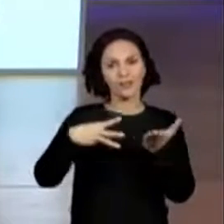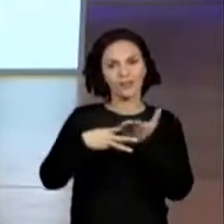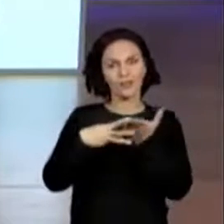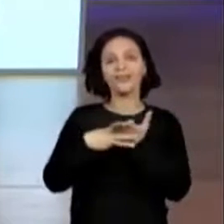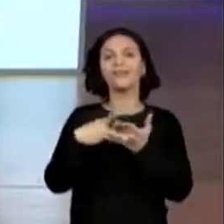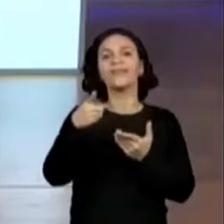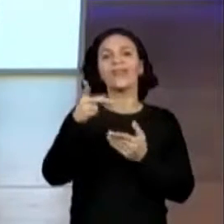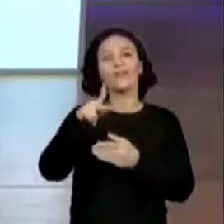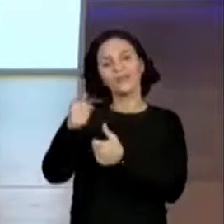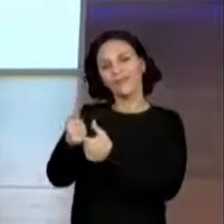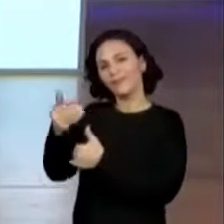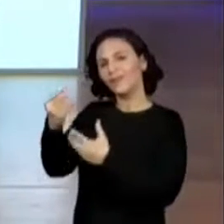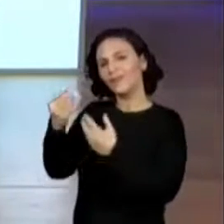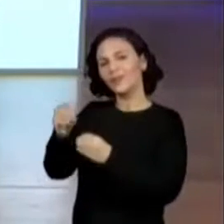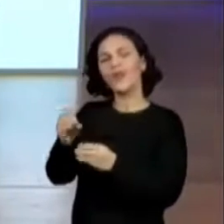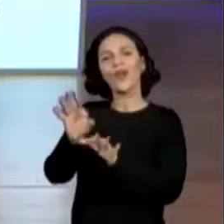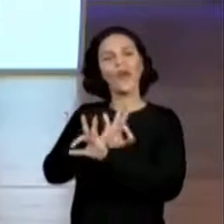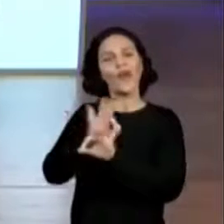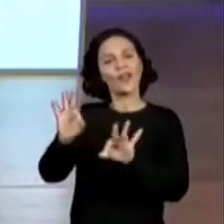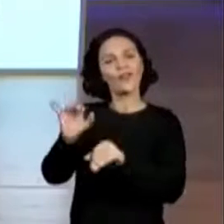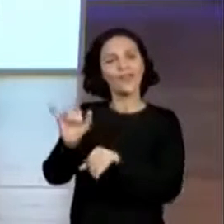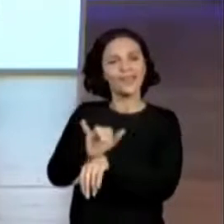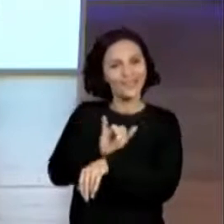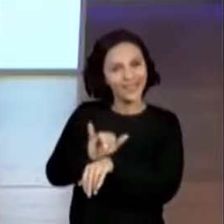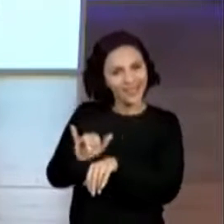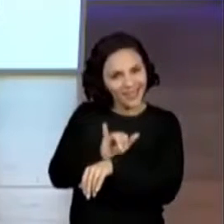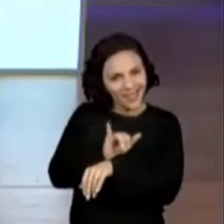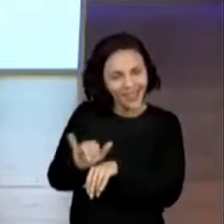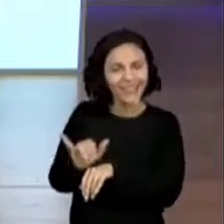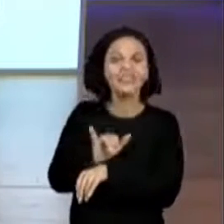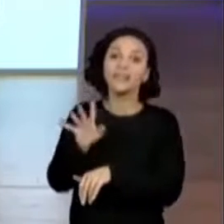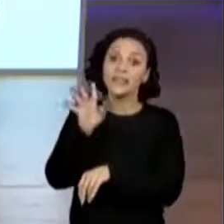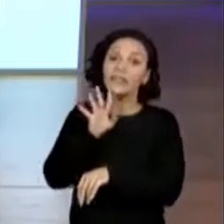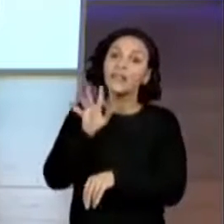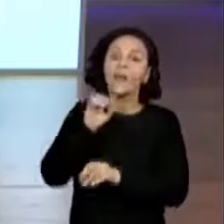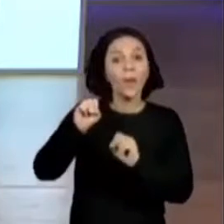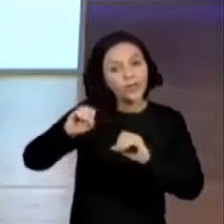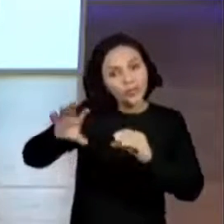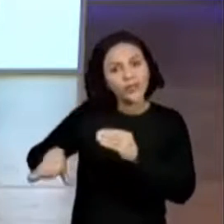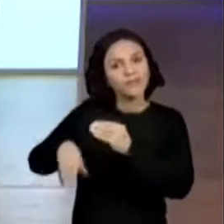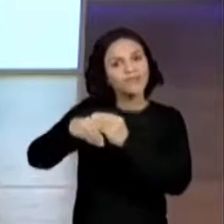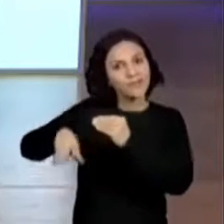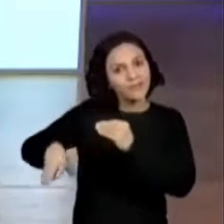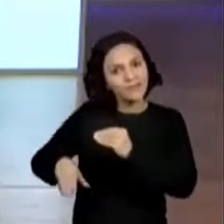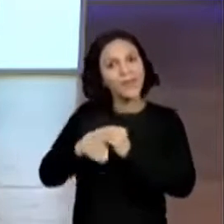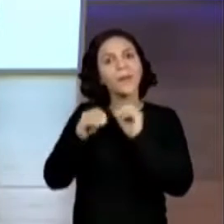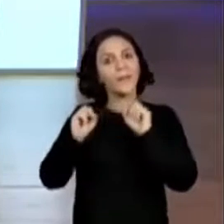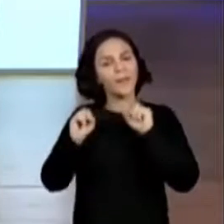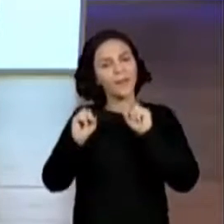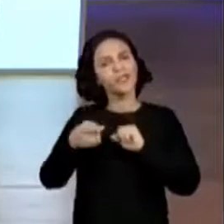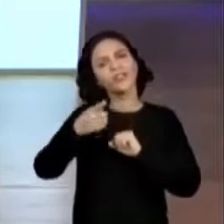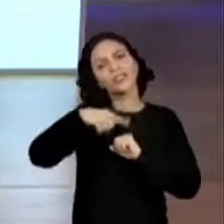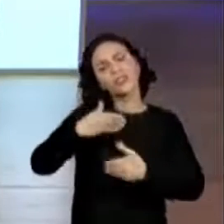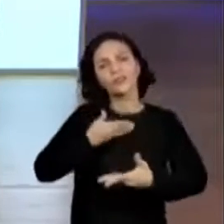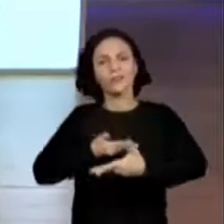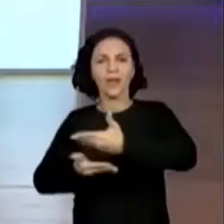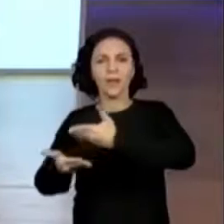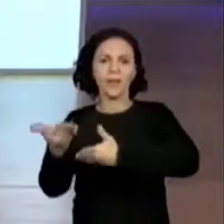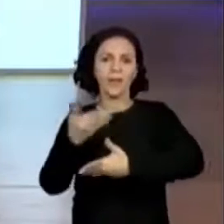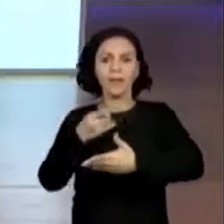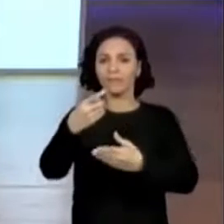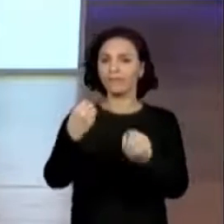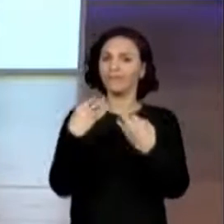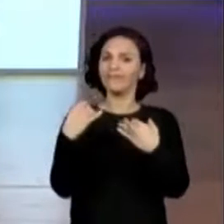excelentes estratégias, obrigada. A gente que quer aí que vocês coloquem até mais pra gente, não é verdade? Que a gente está aqui aprendendo com vocês também o